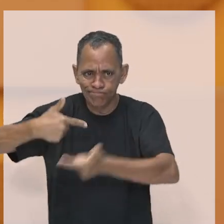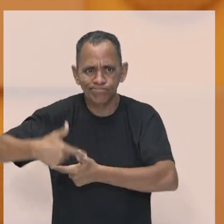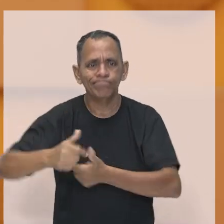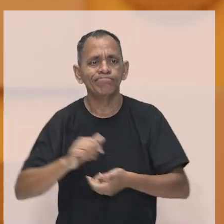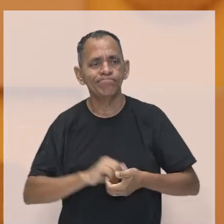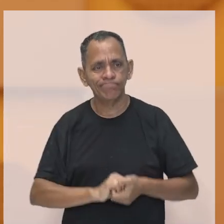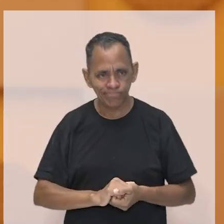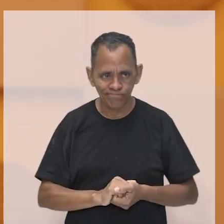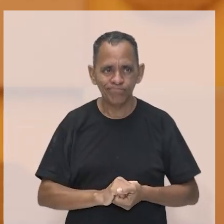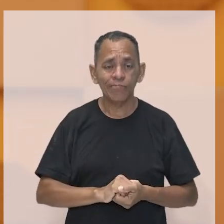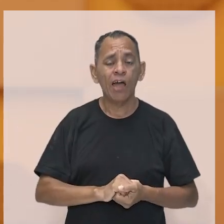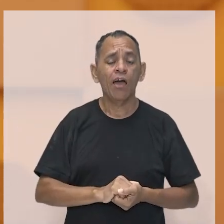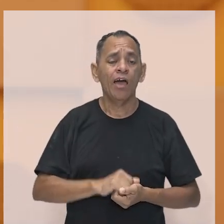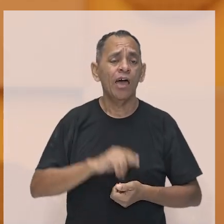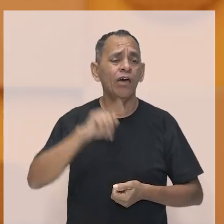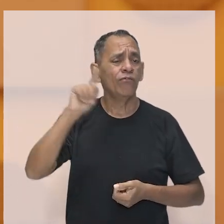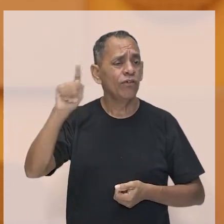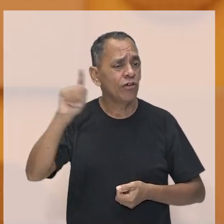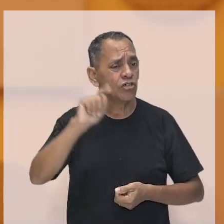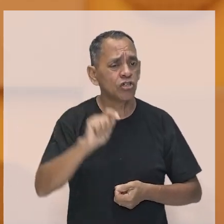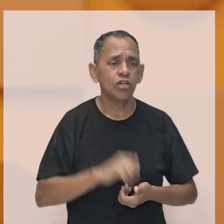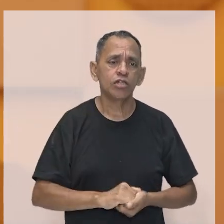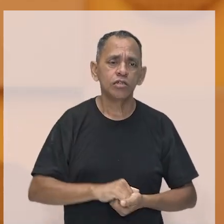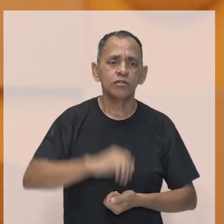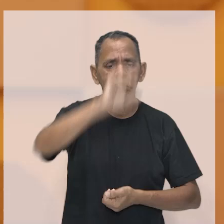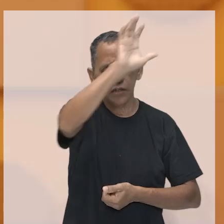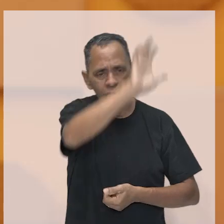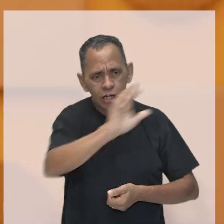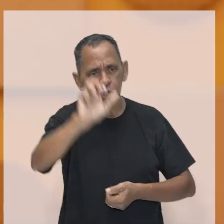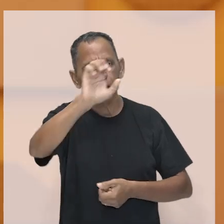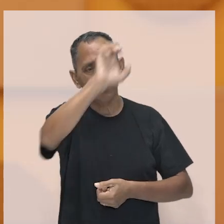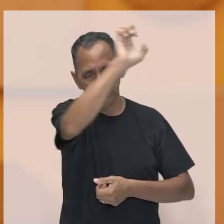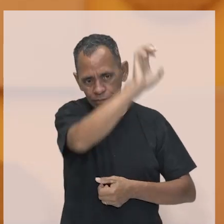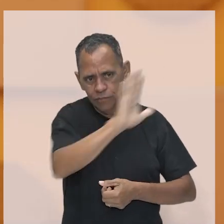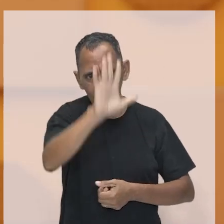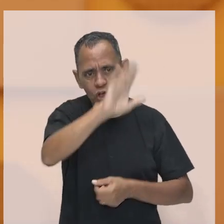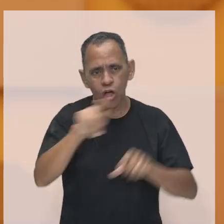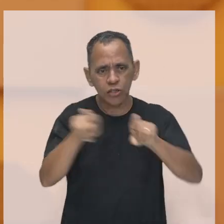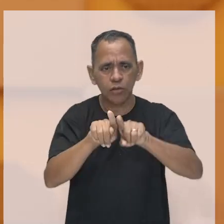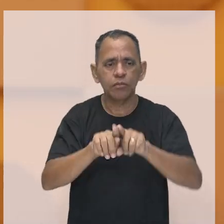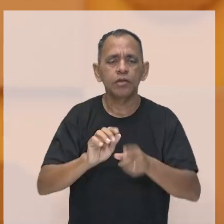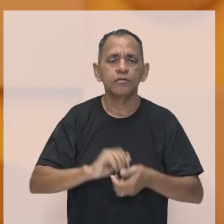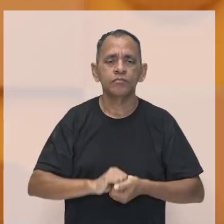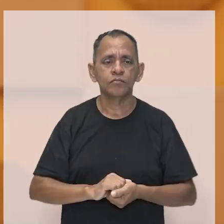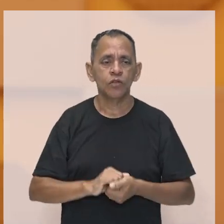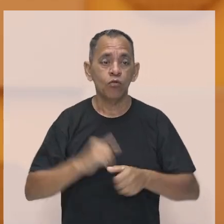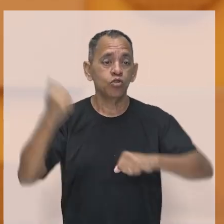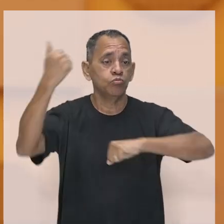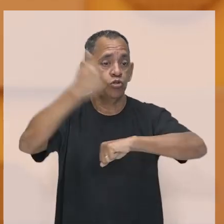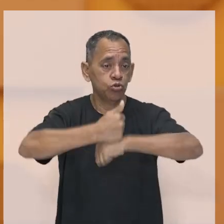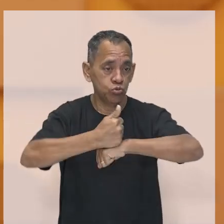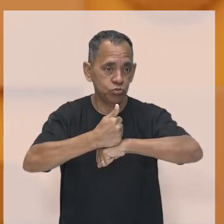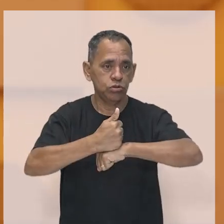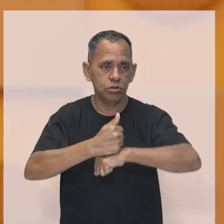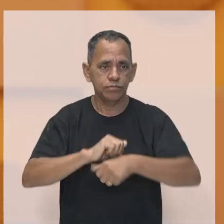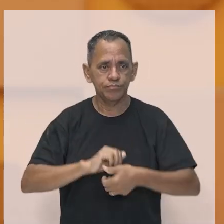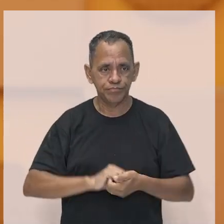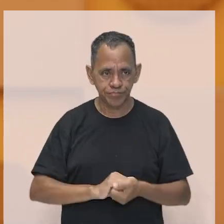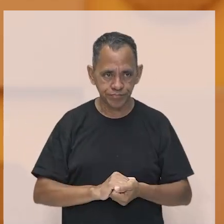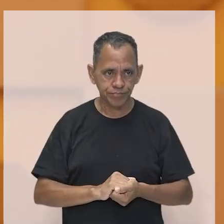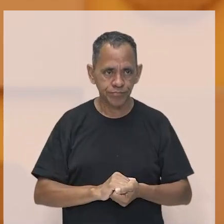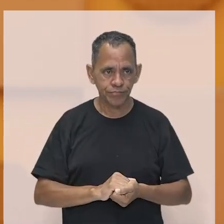era utilizada dentro do sistema escravocrata, no caso, a mão de obra negra. Então, essas são